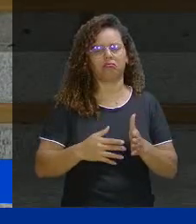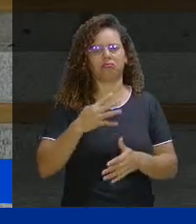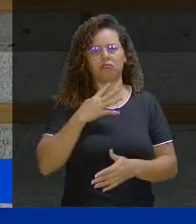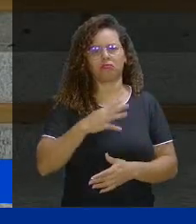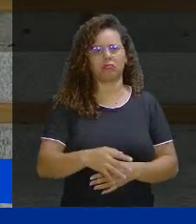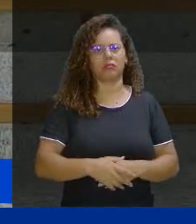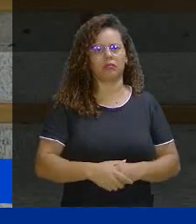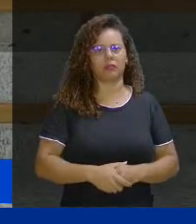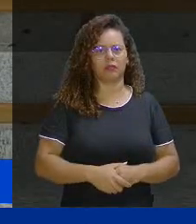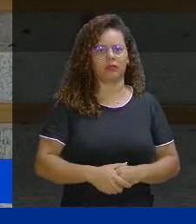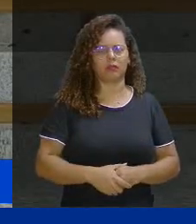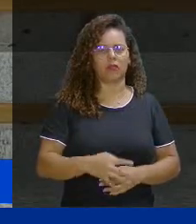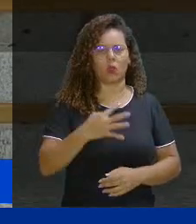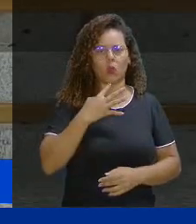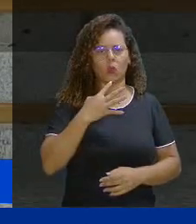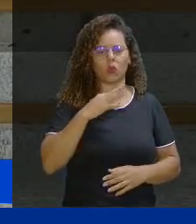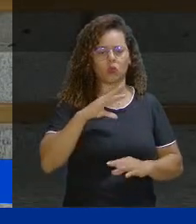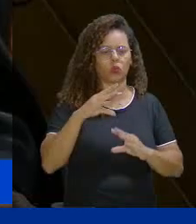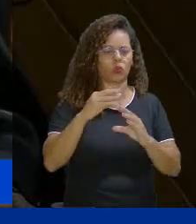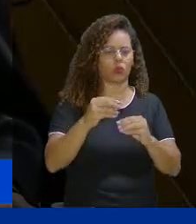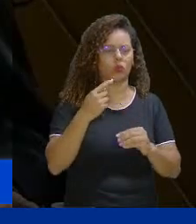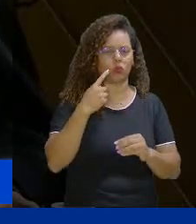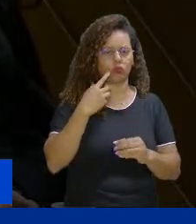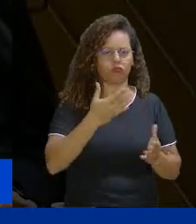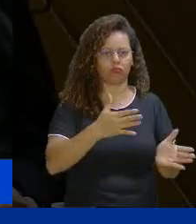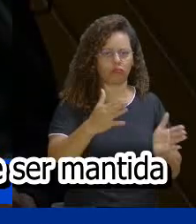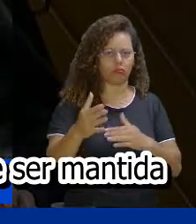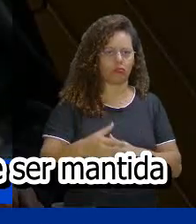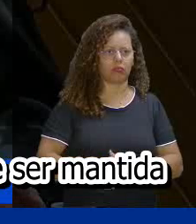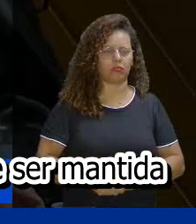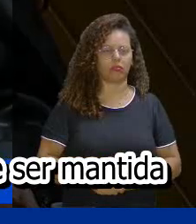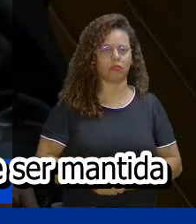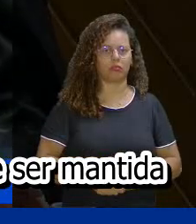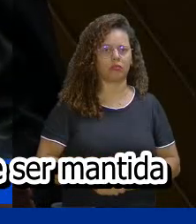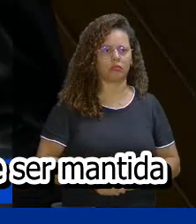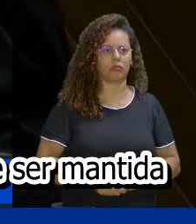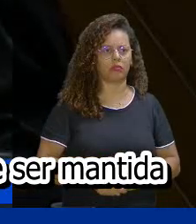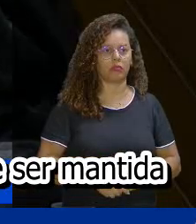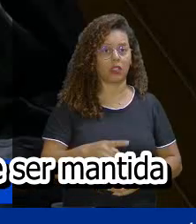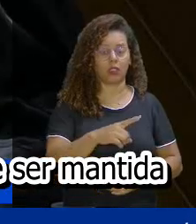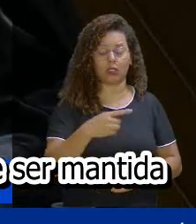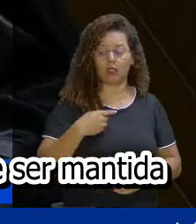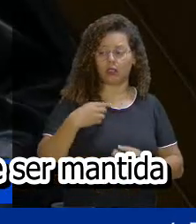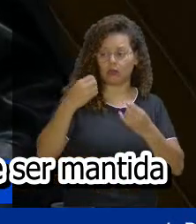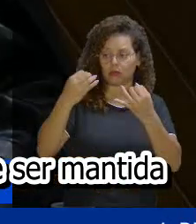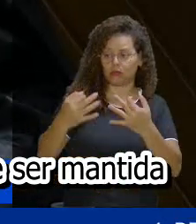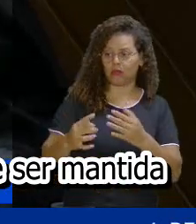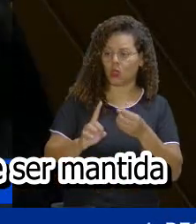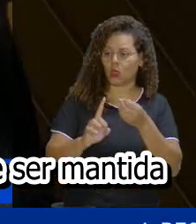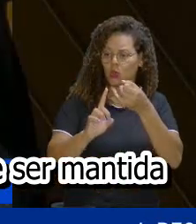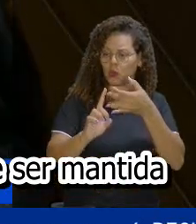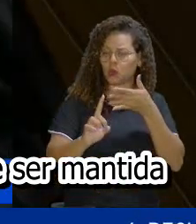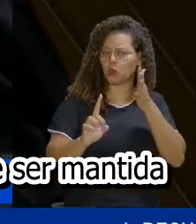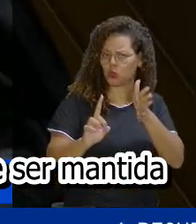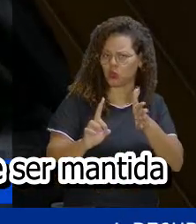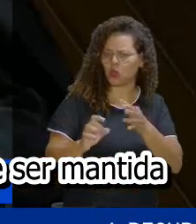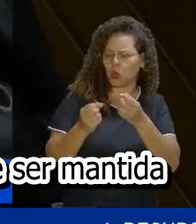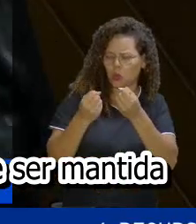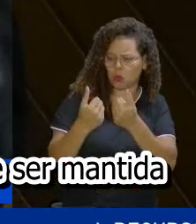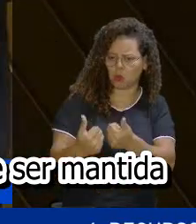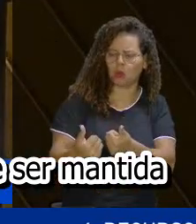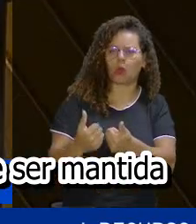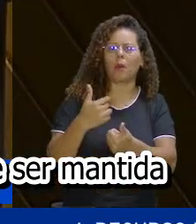conhecimento? Conhecida a unanimidade, Vossa Excelência pode prosseguir. Apesar das respeitáveis razões recursais, a sentença Foco no juiz deve ser Anselmo